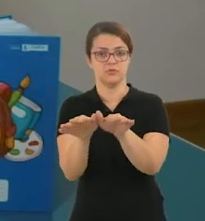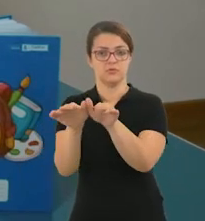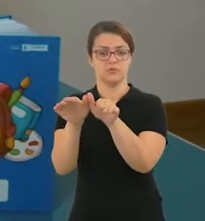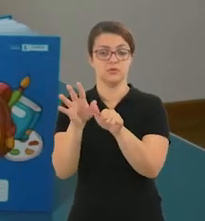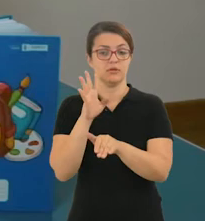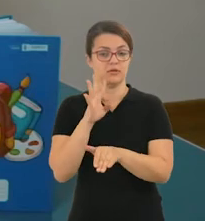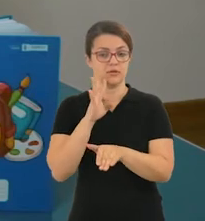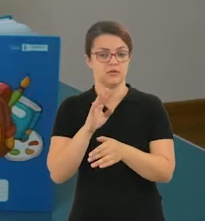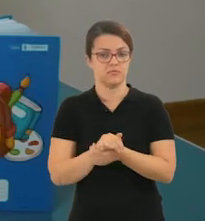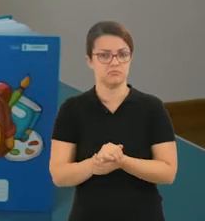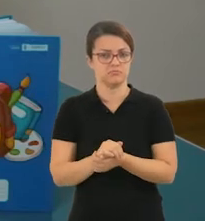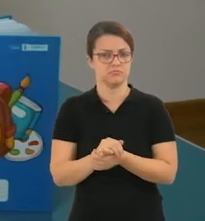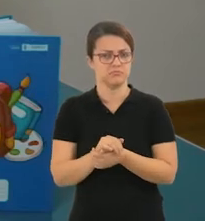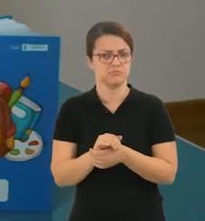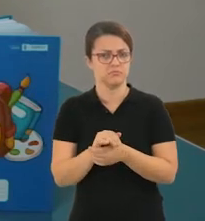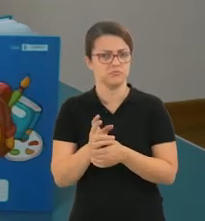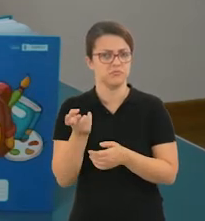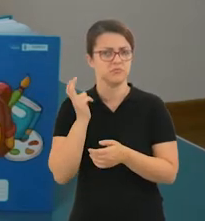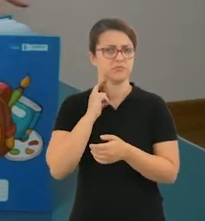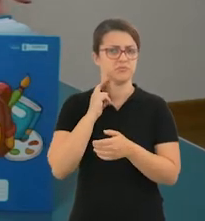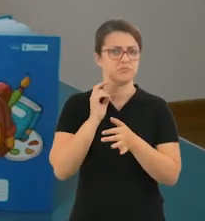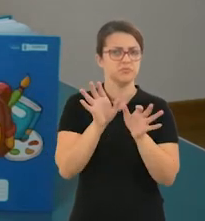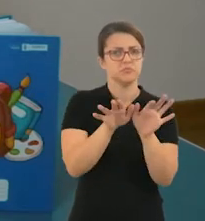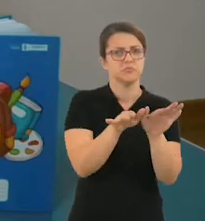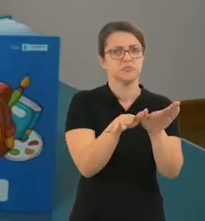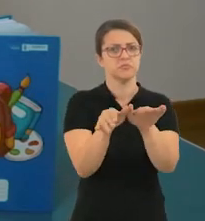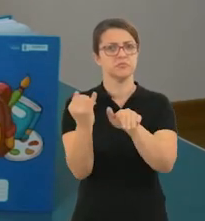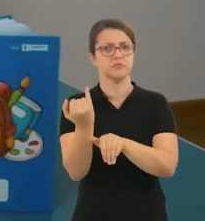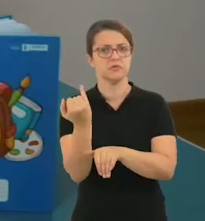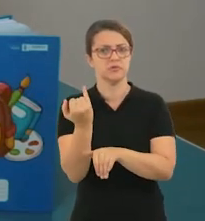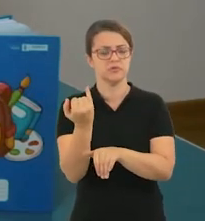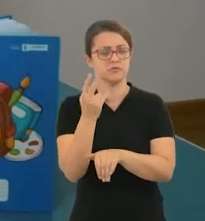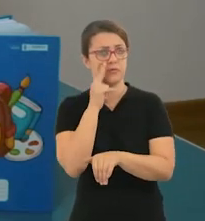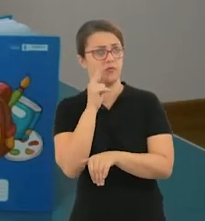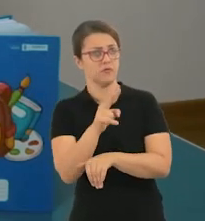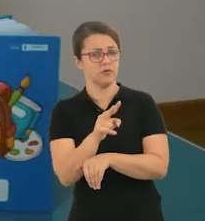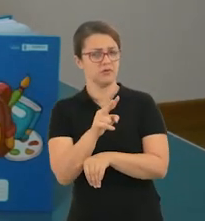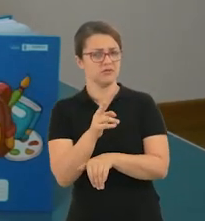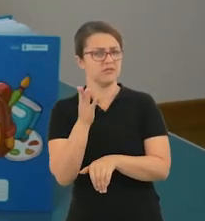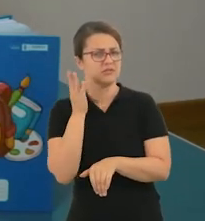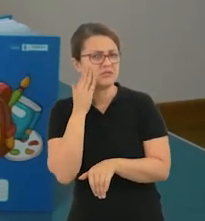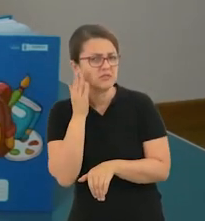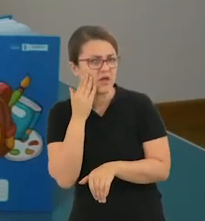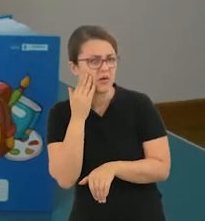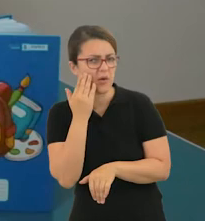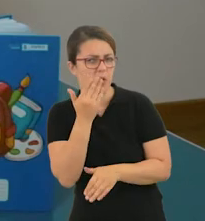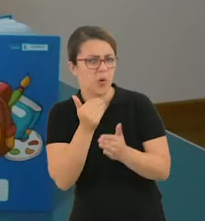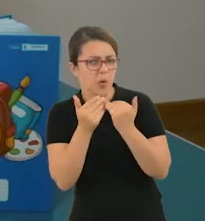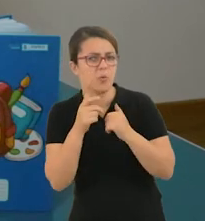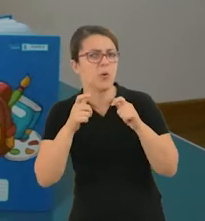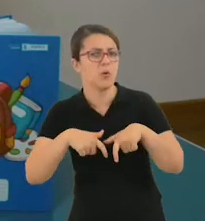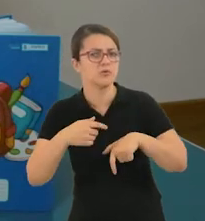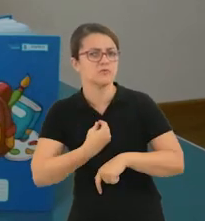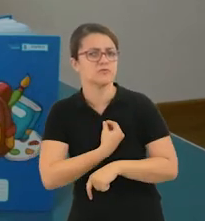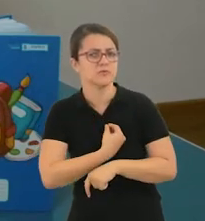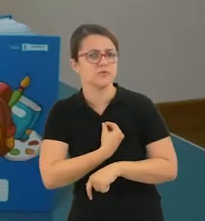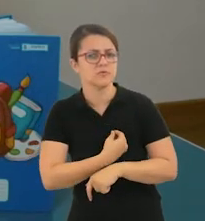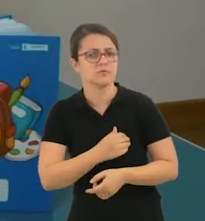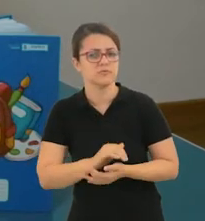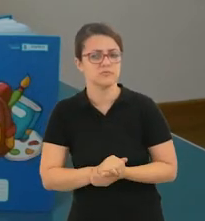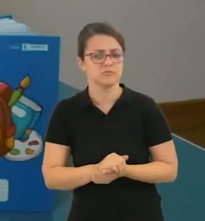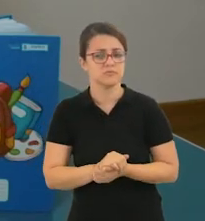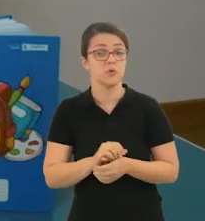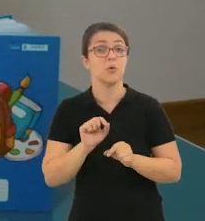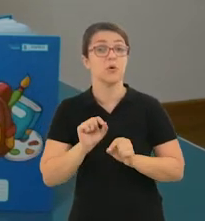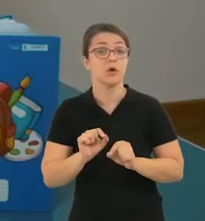legal! Os morcegos são importantes? Vocês já viram algum morcego? Vocês sabem o que ele come, onde vive? Aqui